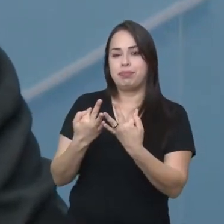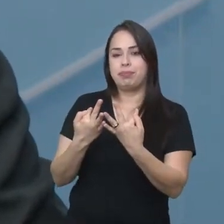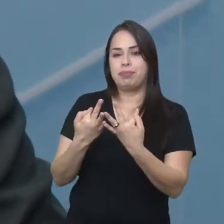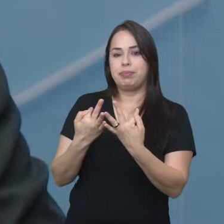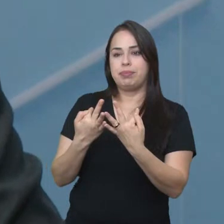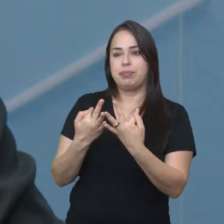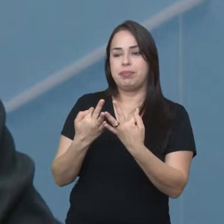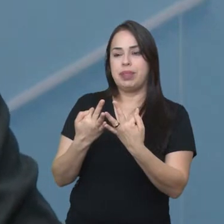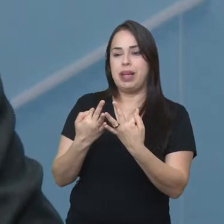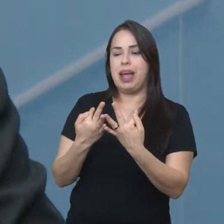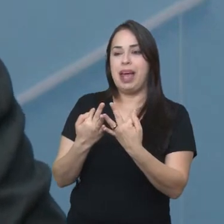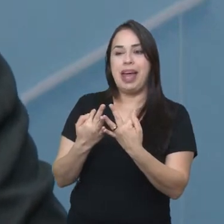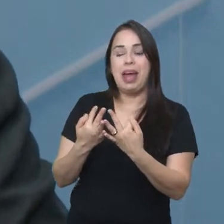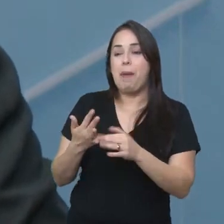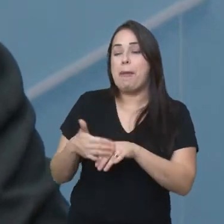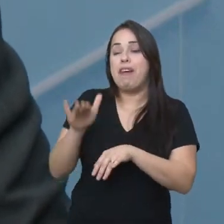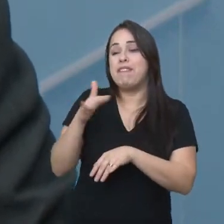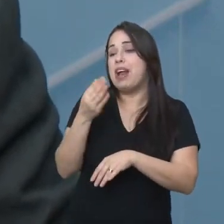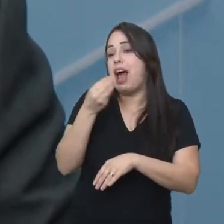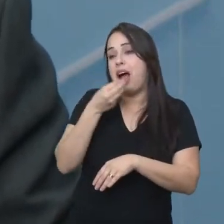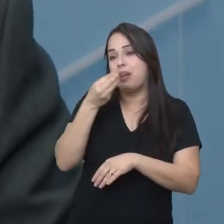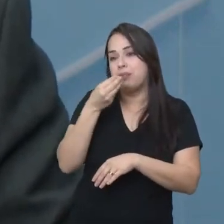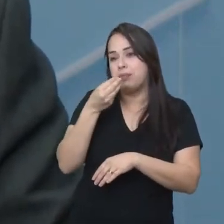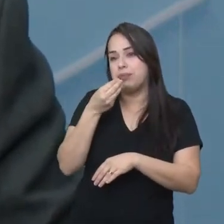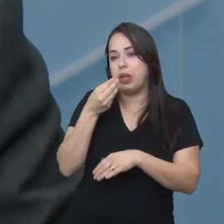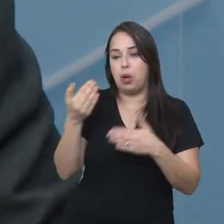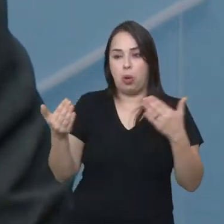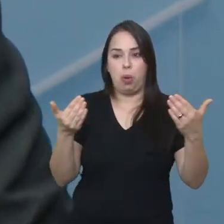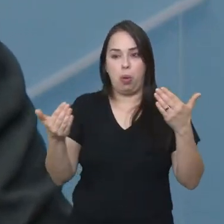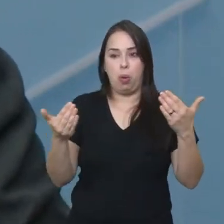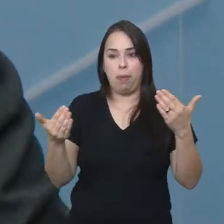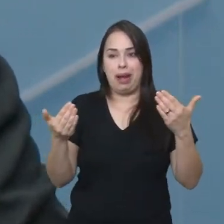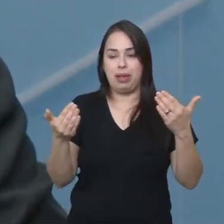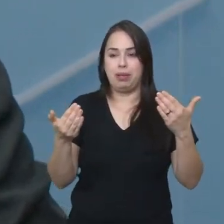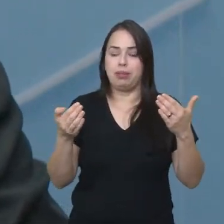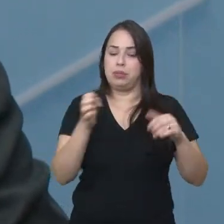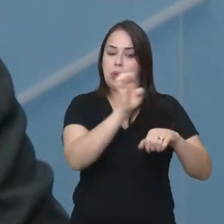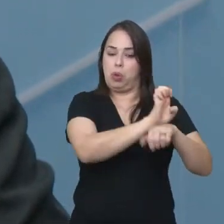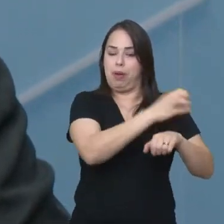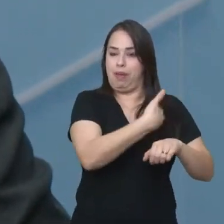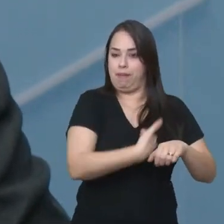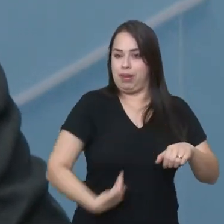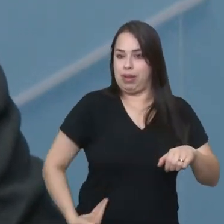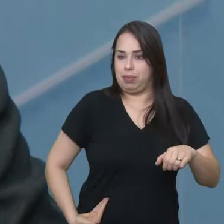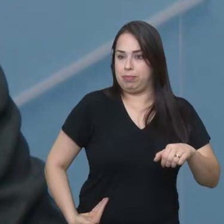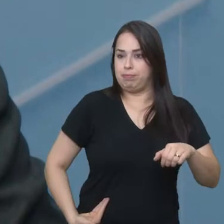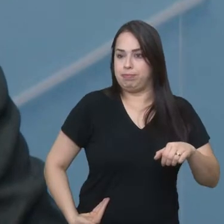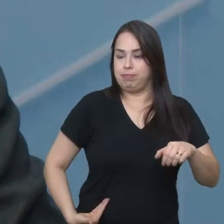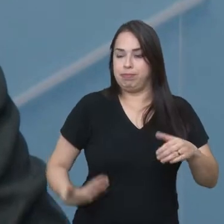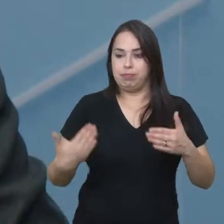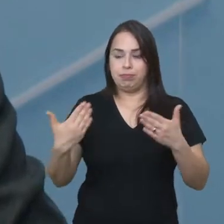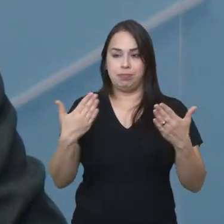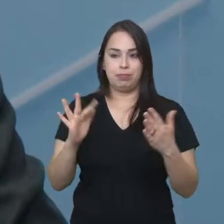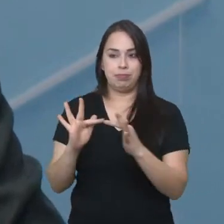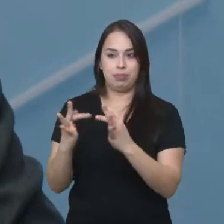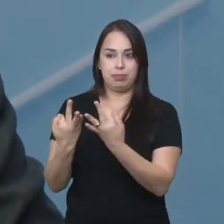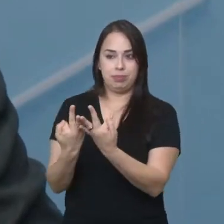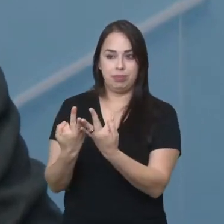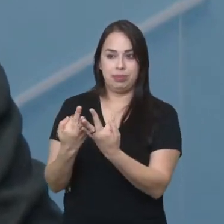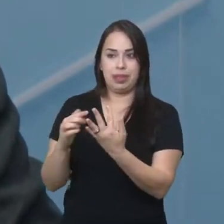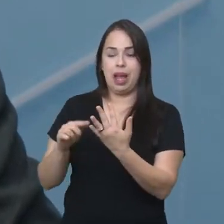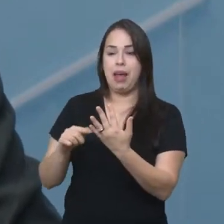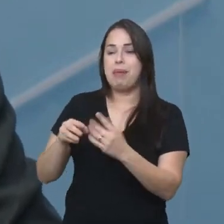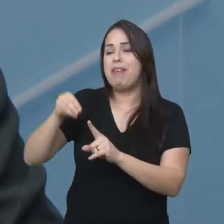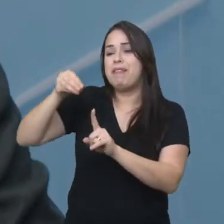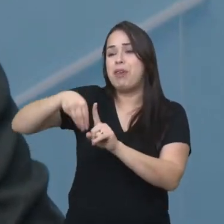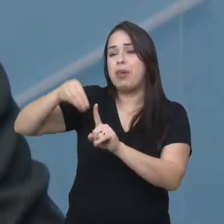a parte mais fraca, né, porque comparando a família com o Estado, né, a família de todos esses entes citados é